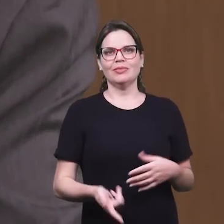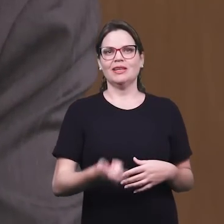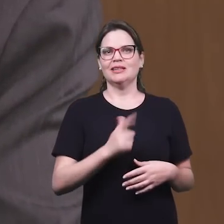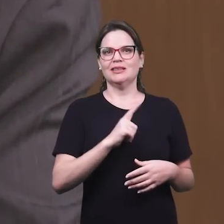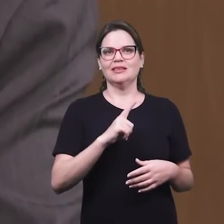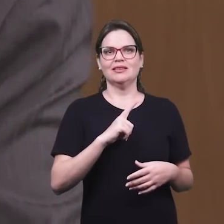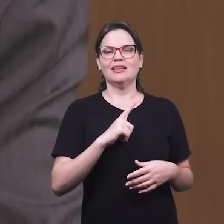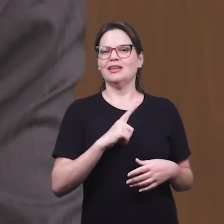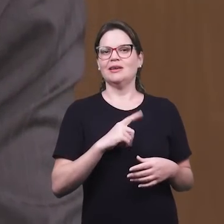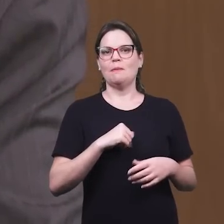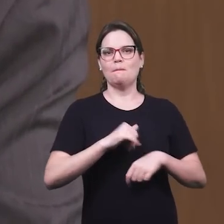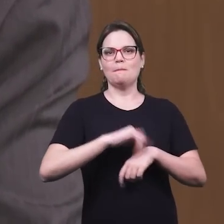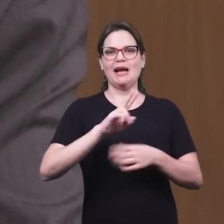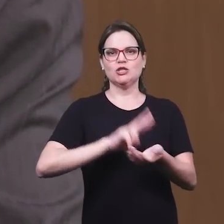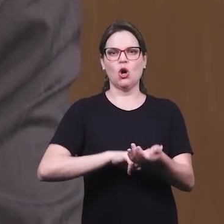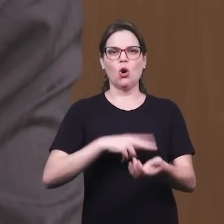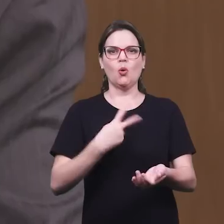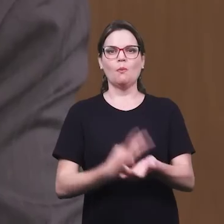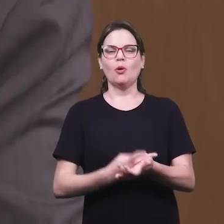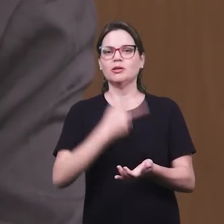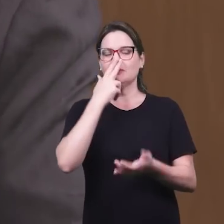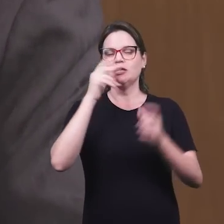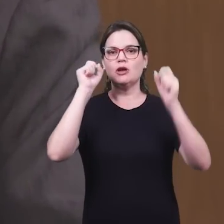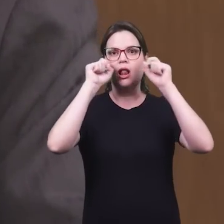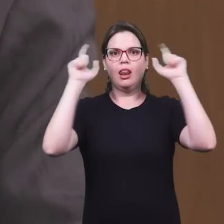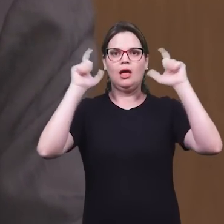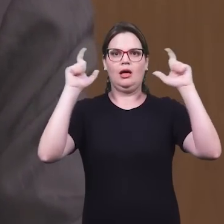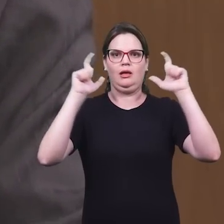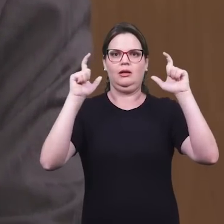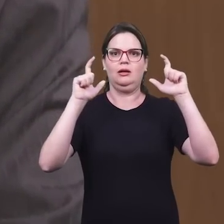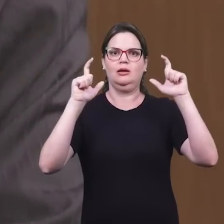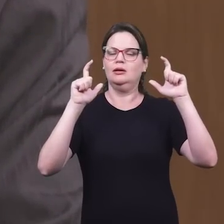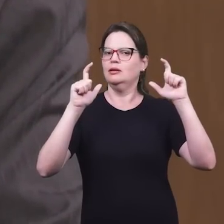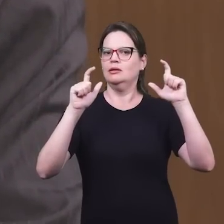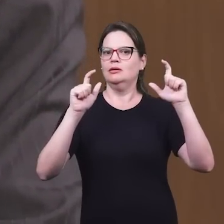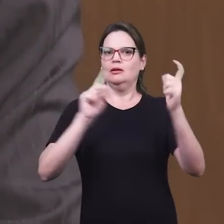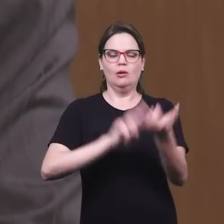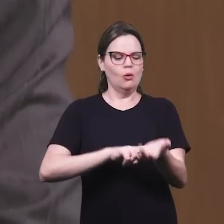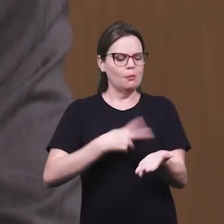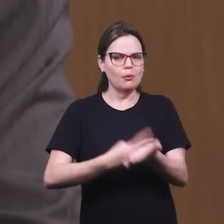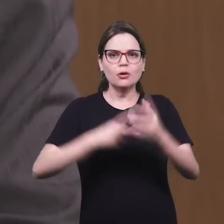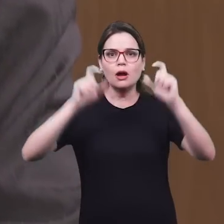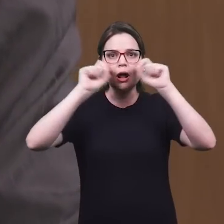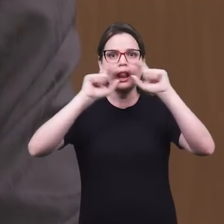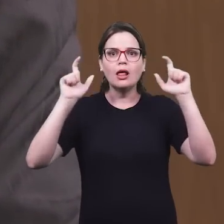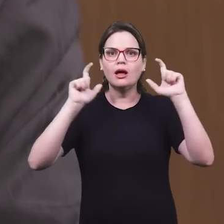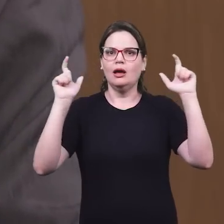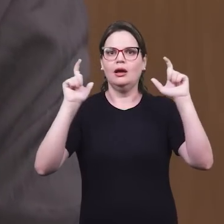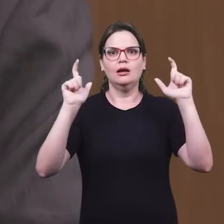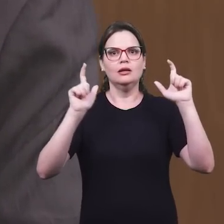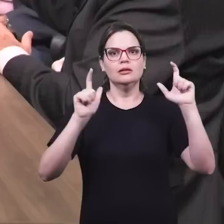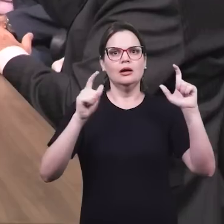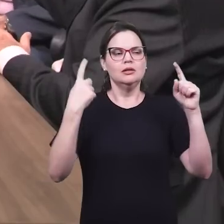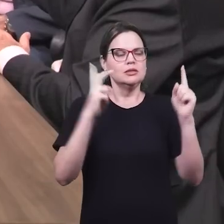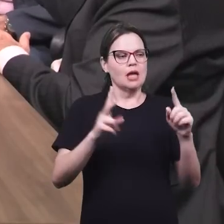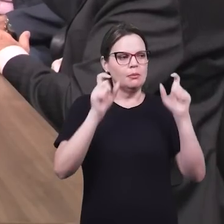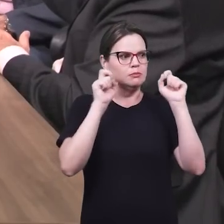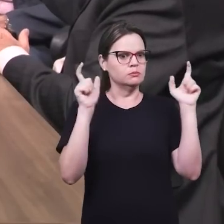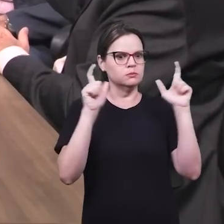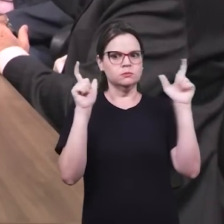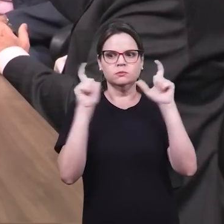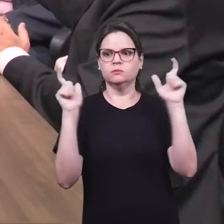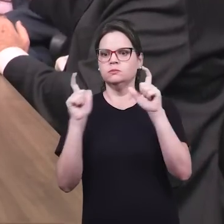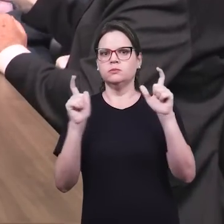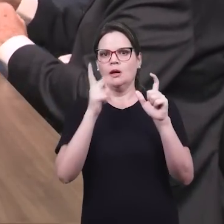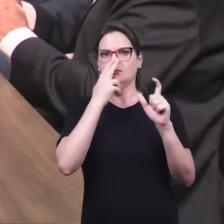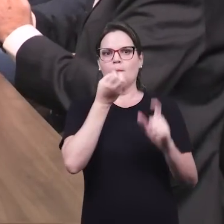vez mais desses hormônios que são de alerta. Eles não geram um bem-estar. Mas se da mesma